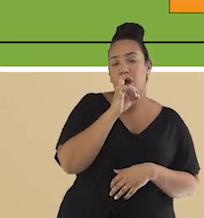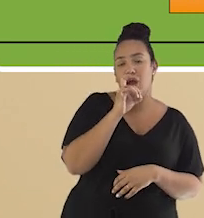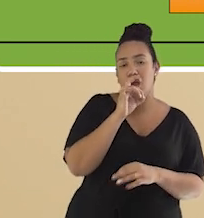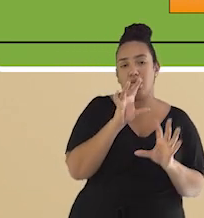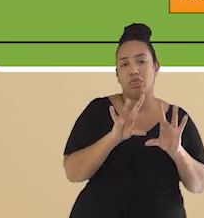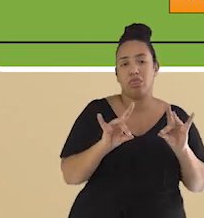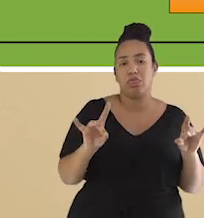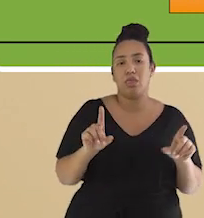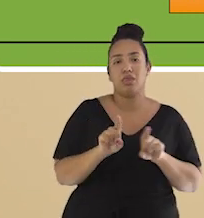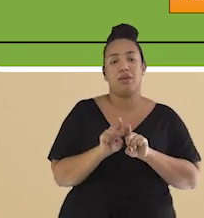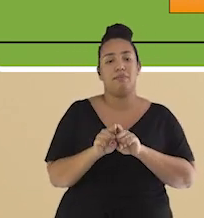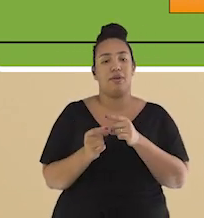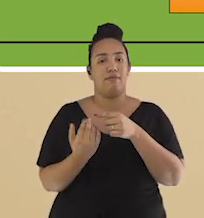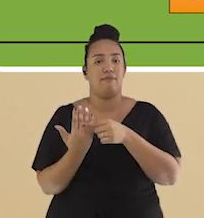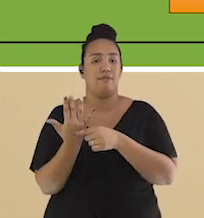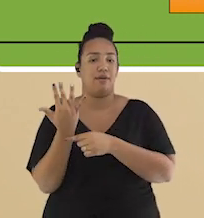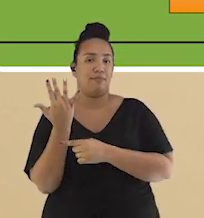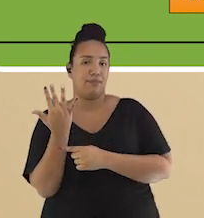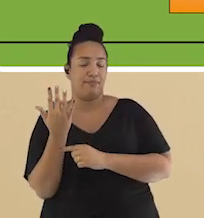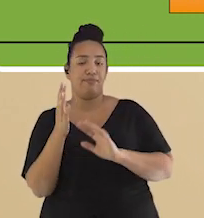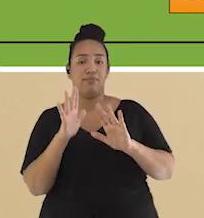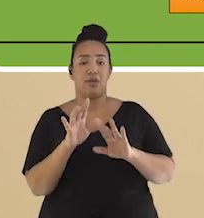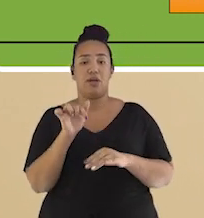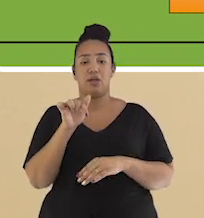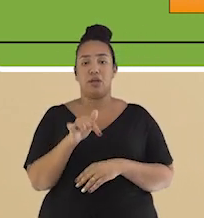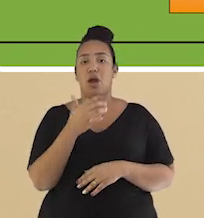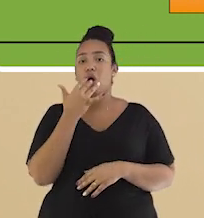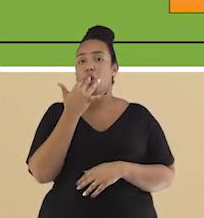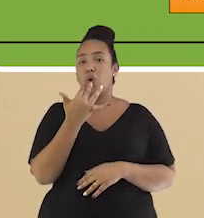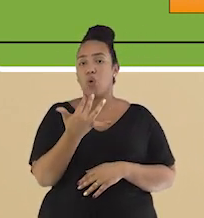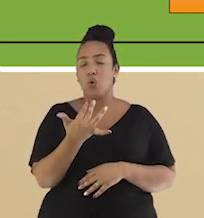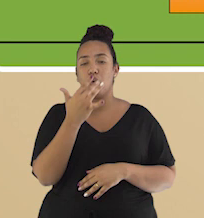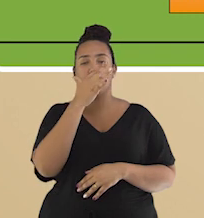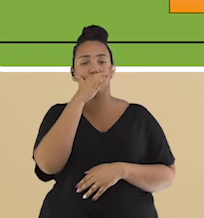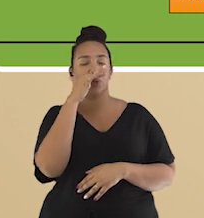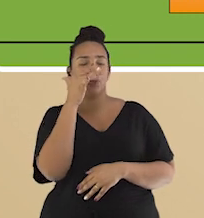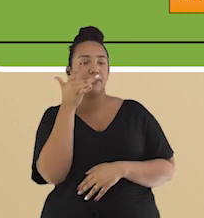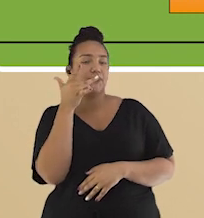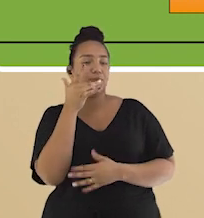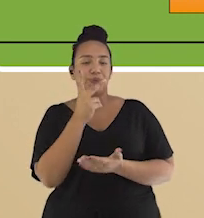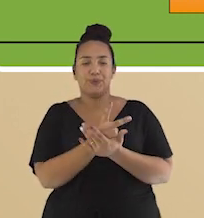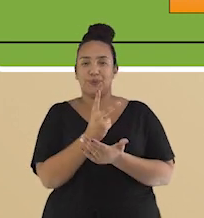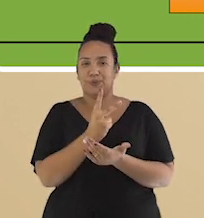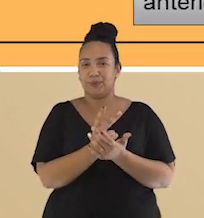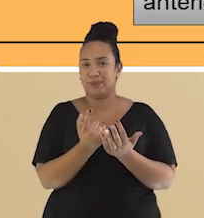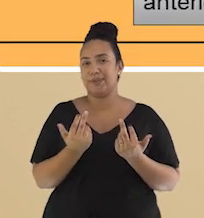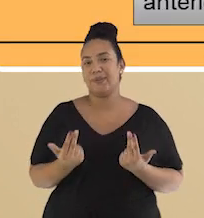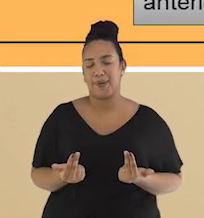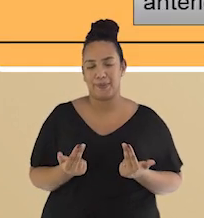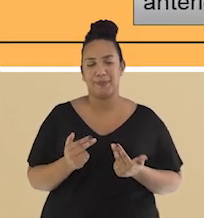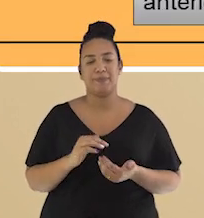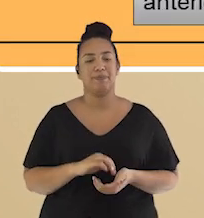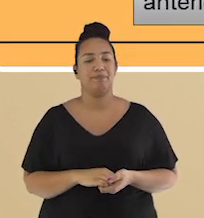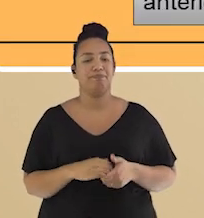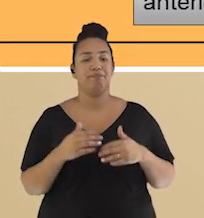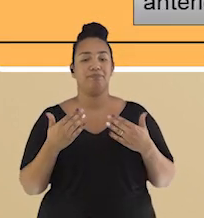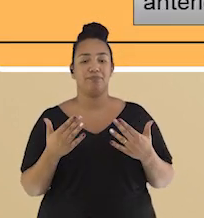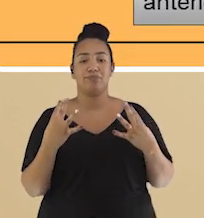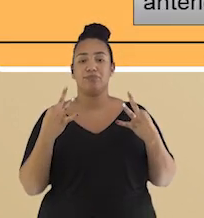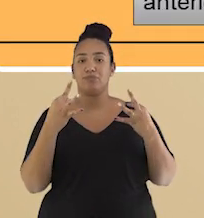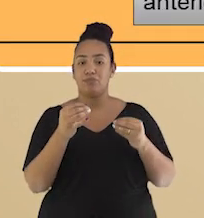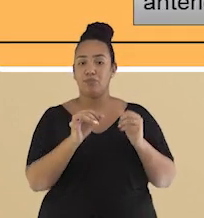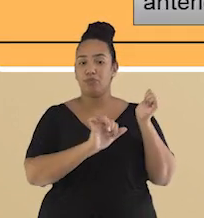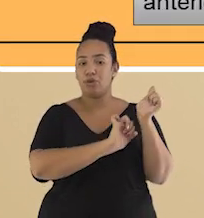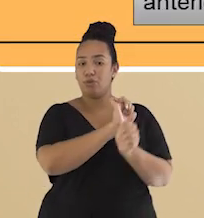e vapor. Ainda assim, mantém a sua cor, o seu cheiro e o seu sabor. E todas essas